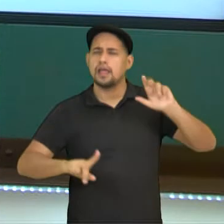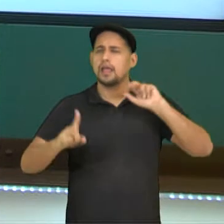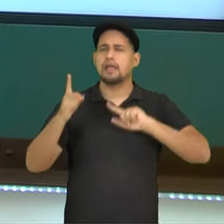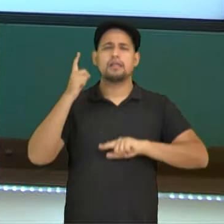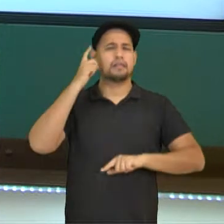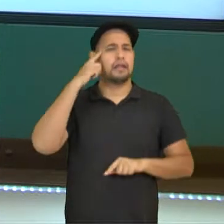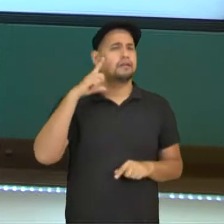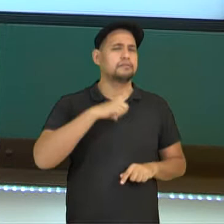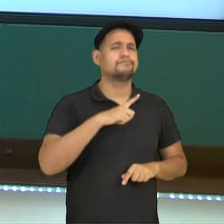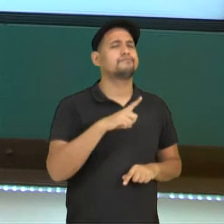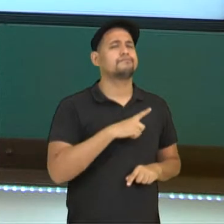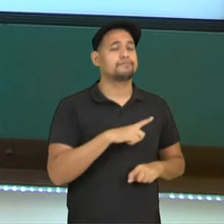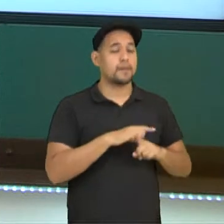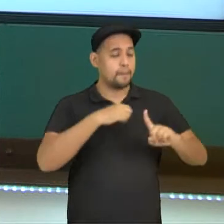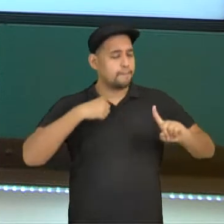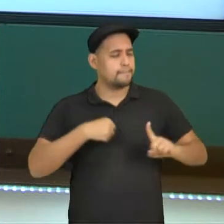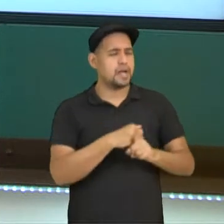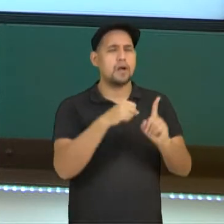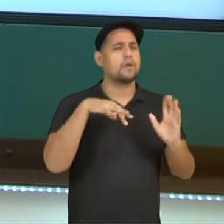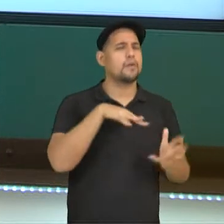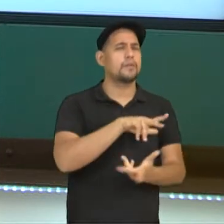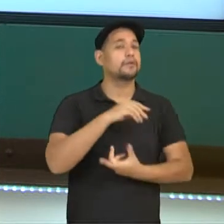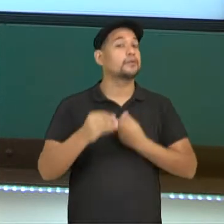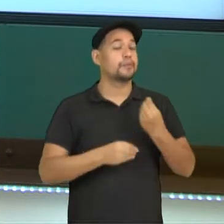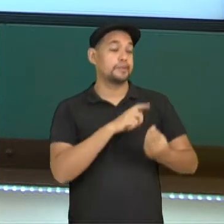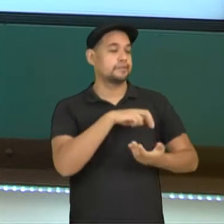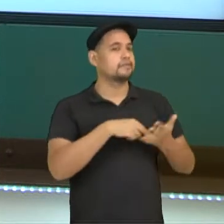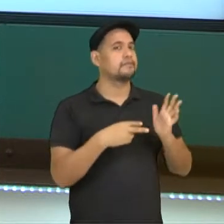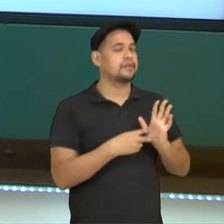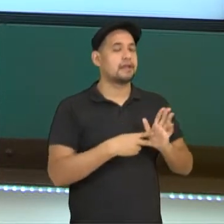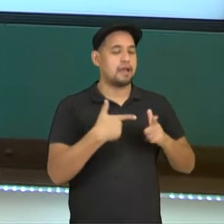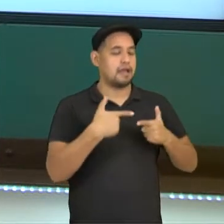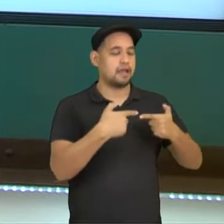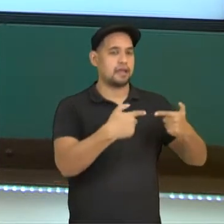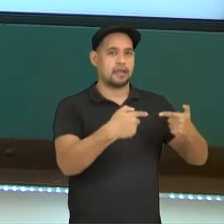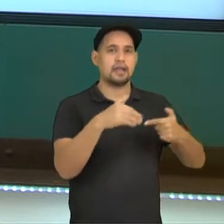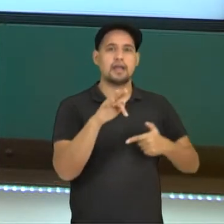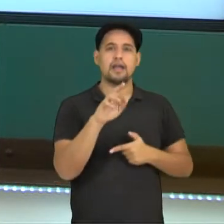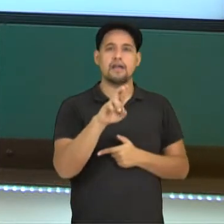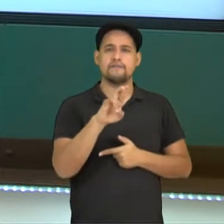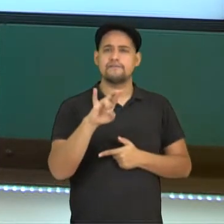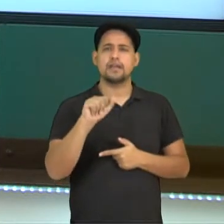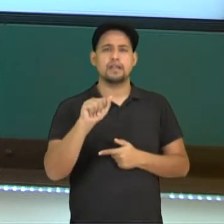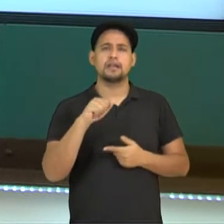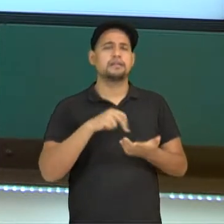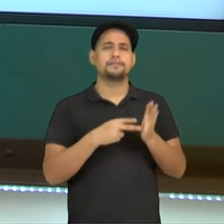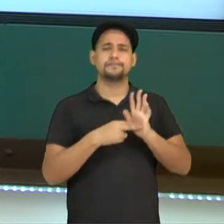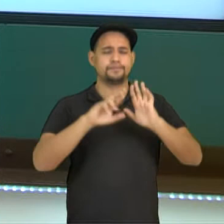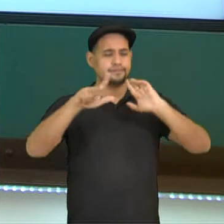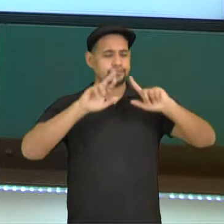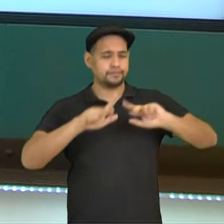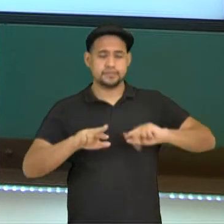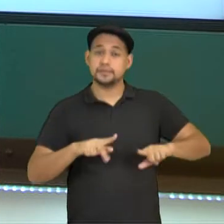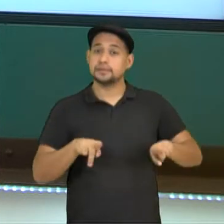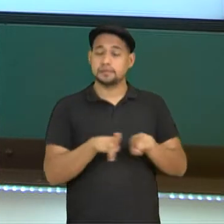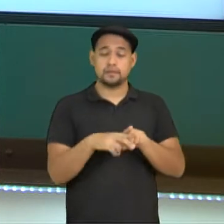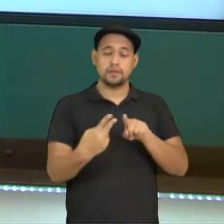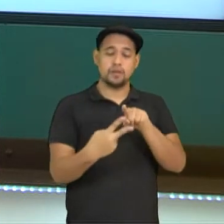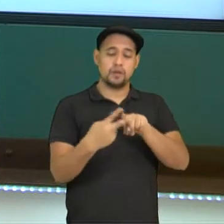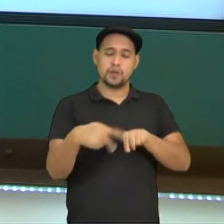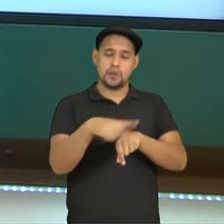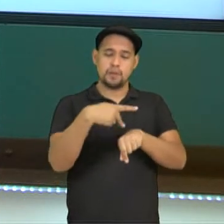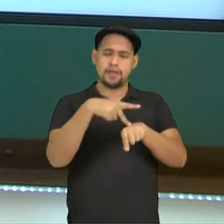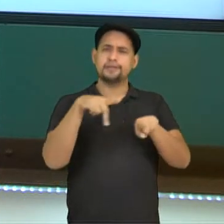entre eles impactaram o mundo. Isso é Guerra Fria. A Guerra Fria é exatamente essas divergências entre os dois